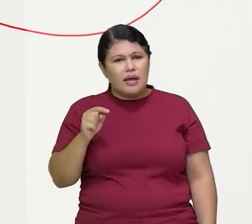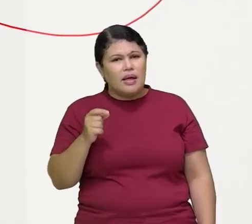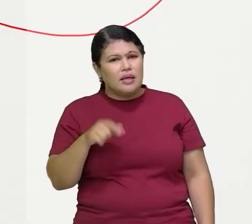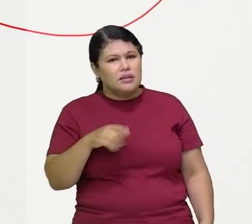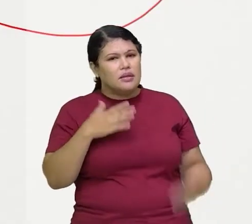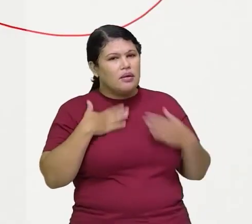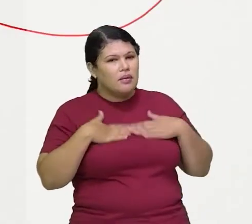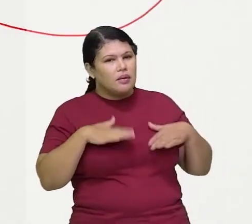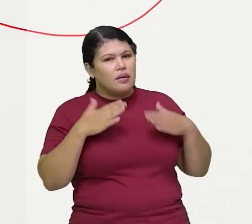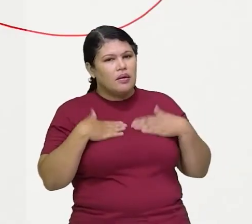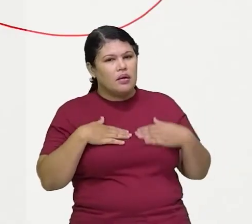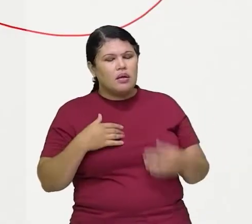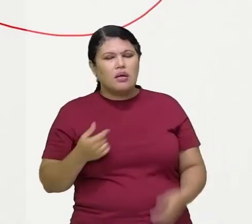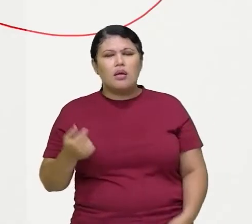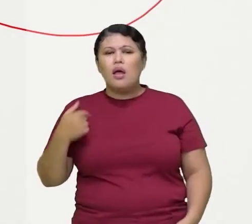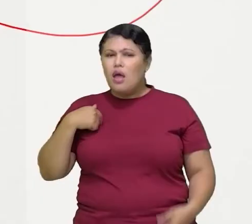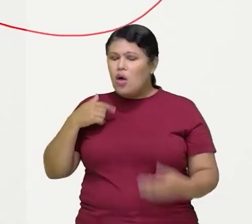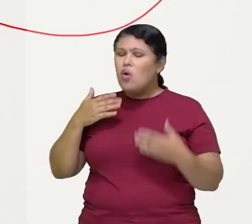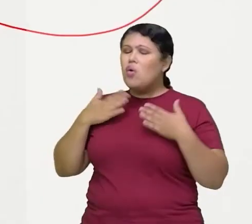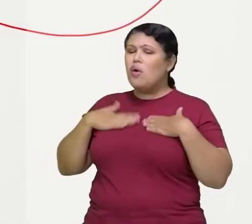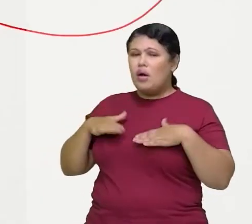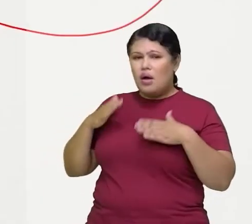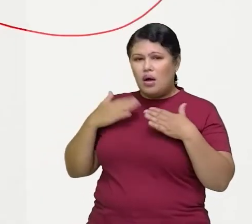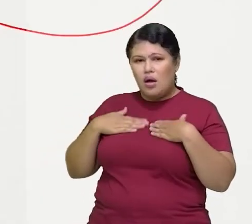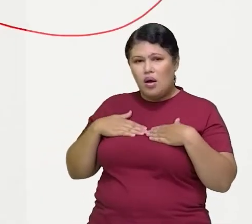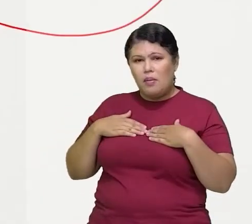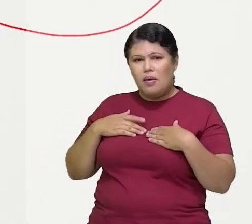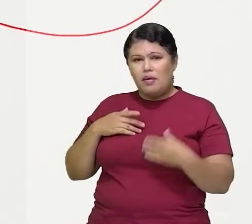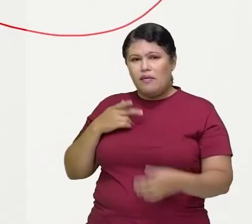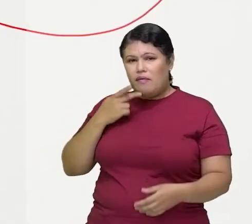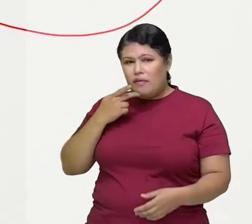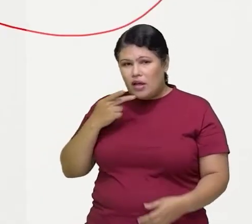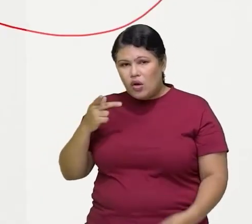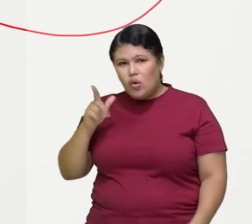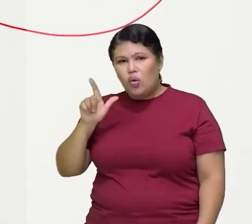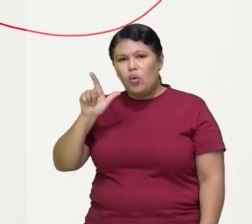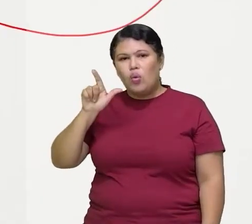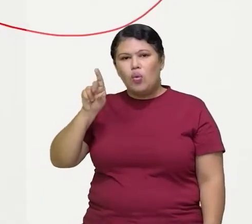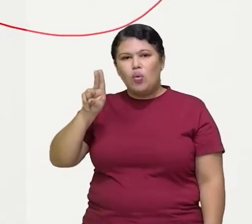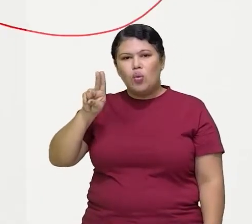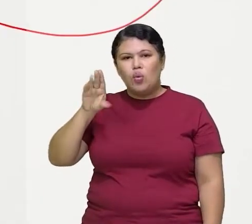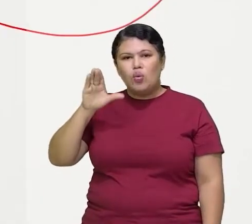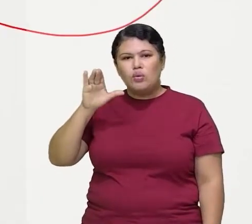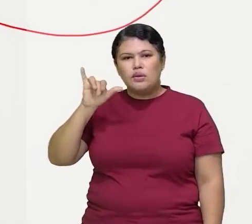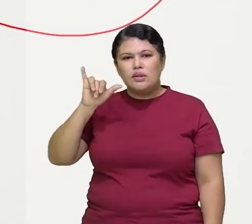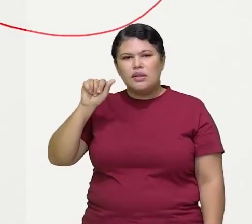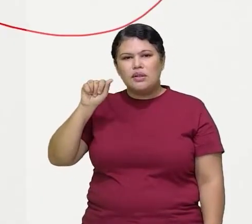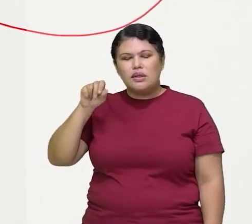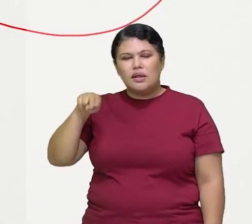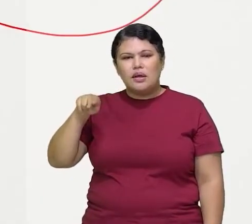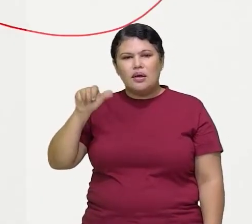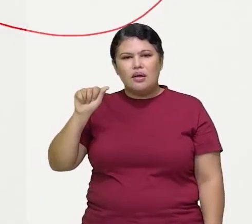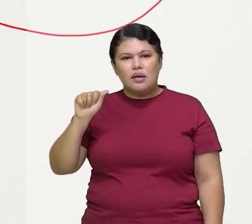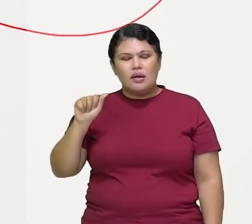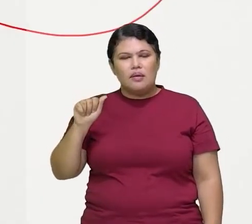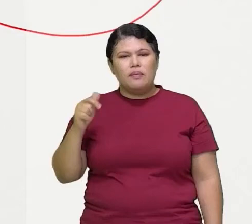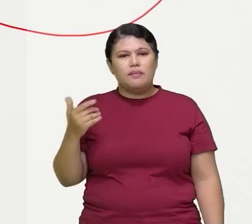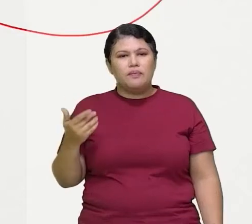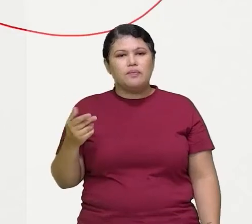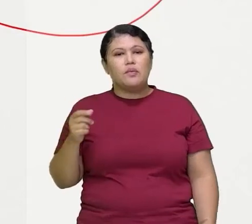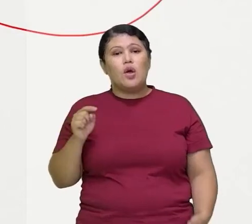Essa para se acalmar. Eu sou calma. Ó, disse Luciana.